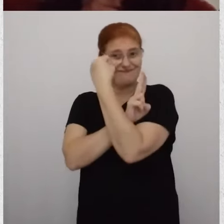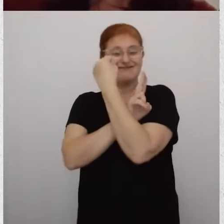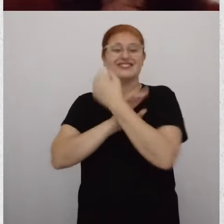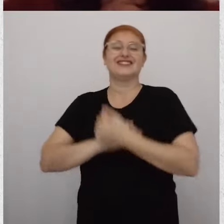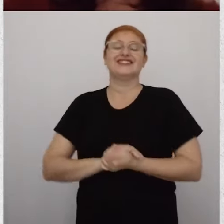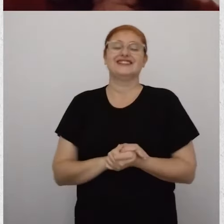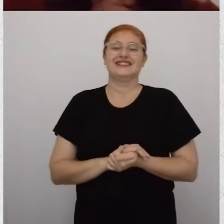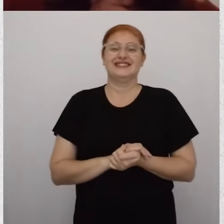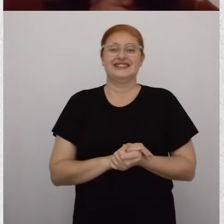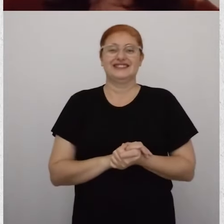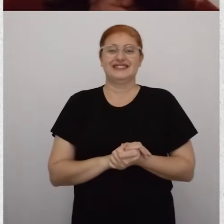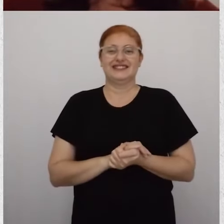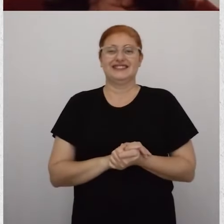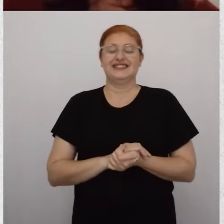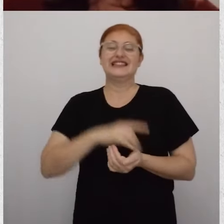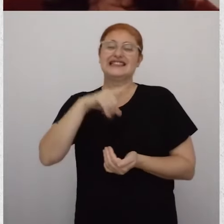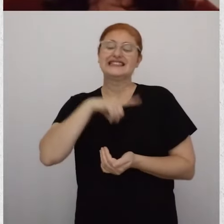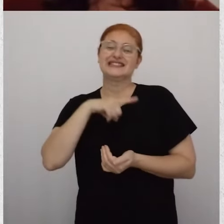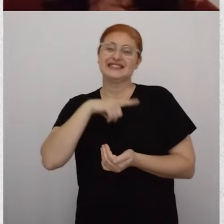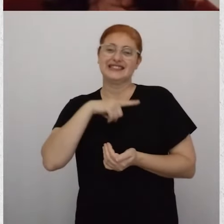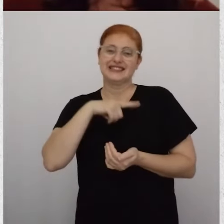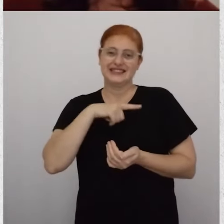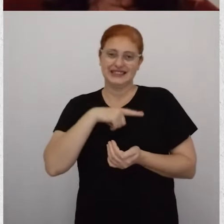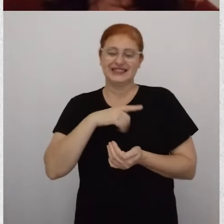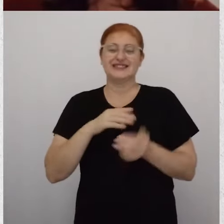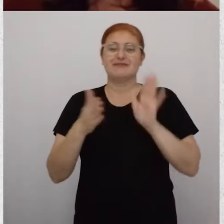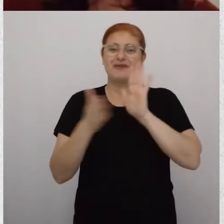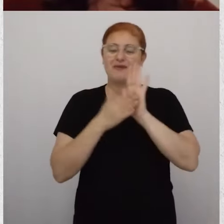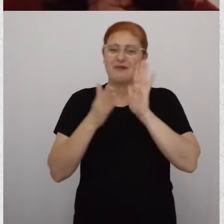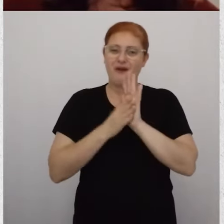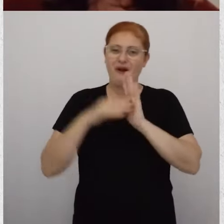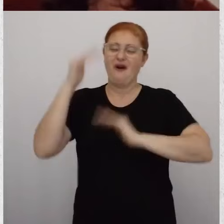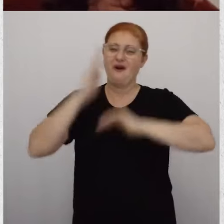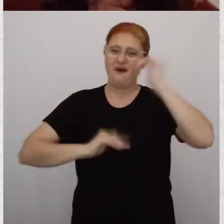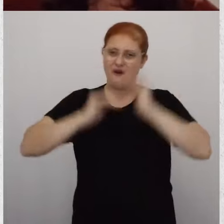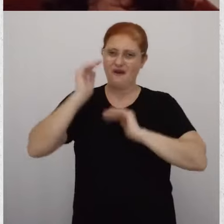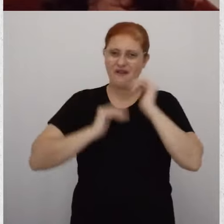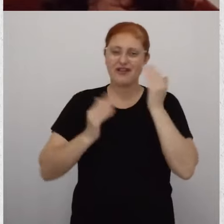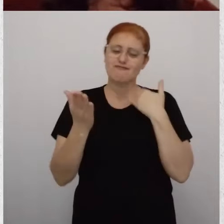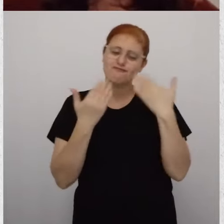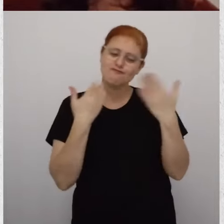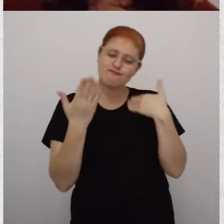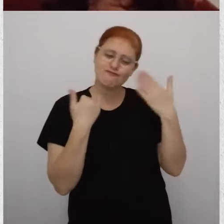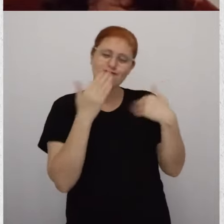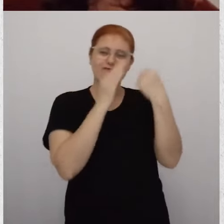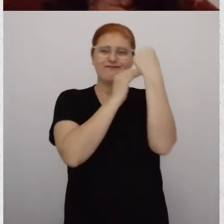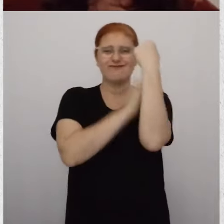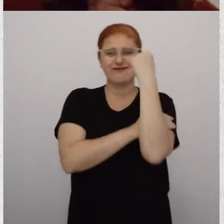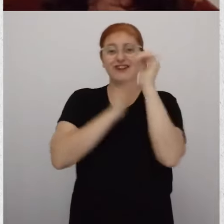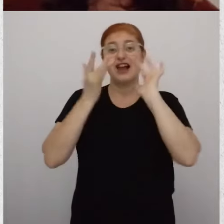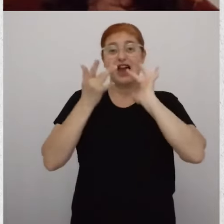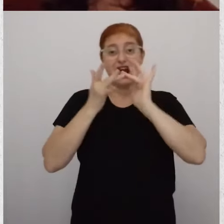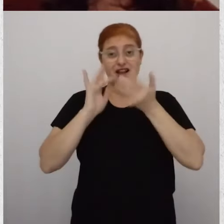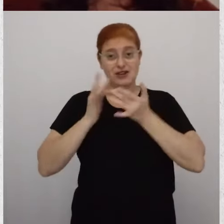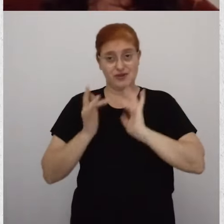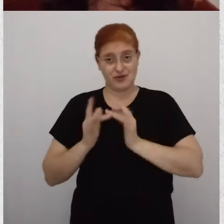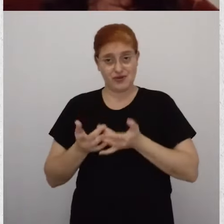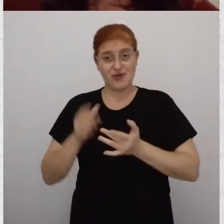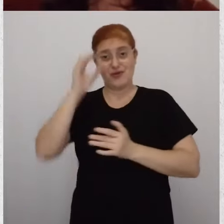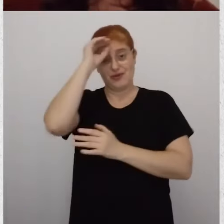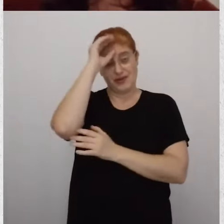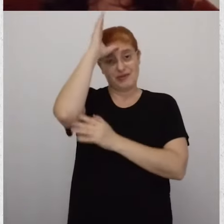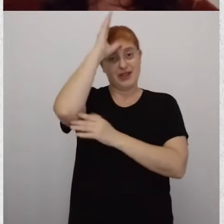Feminista está com essa disposição de construir uma prosa feminista que articule o